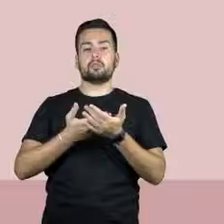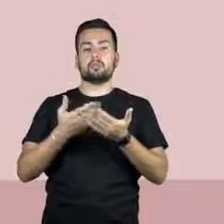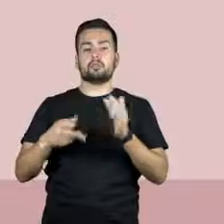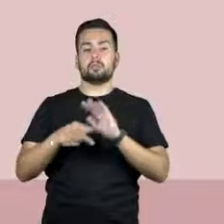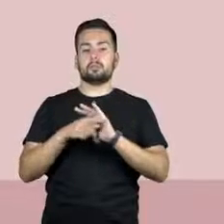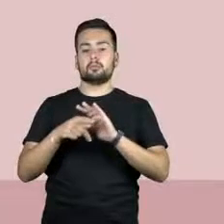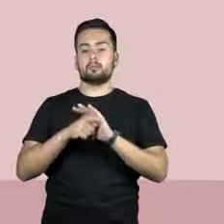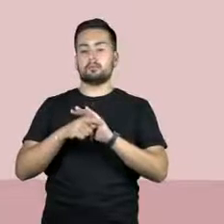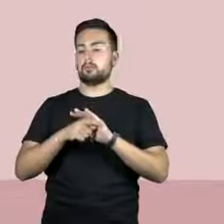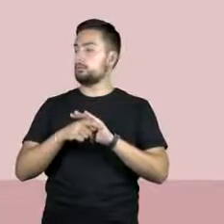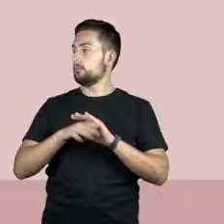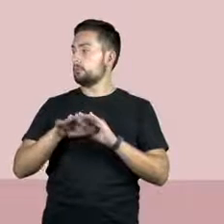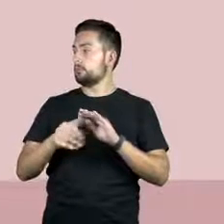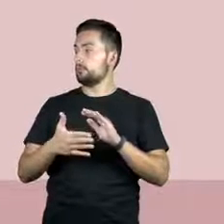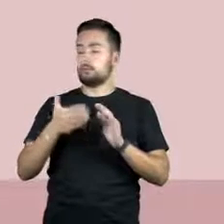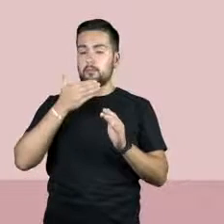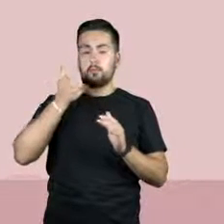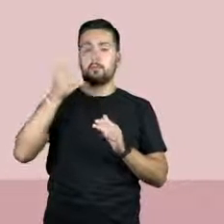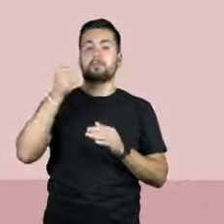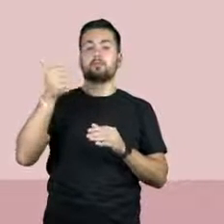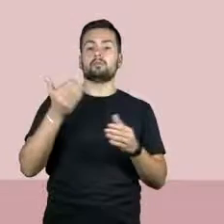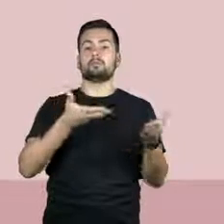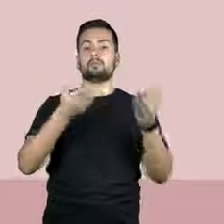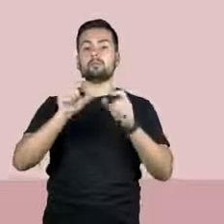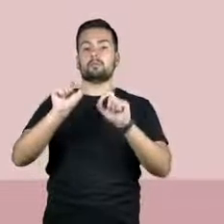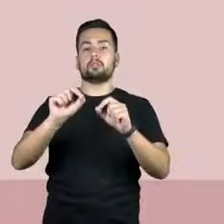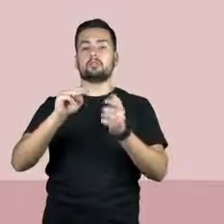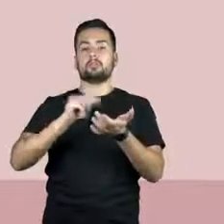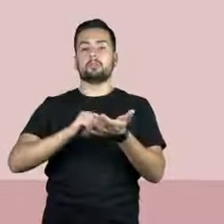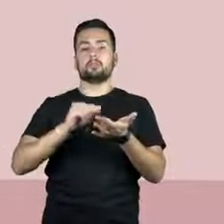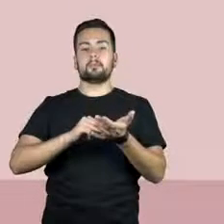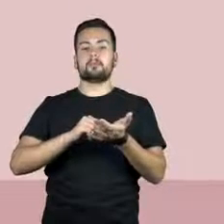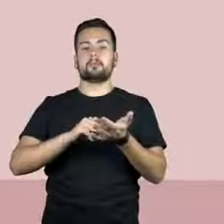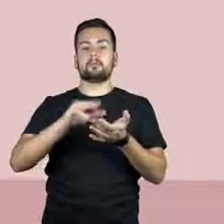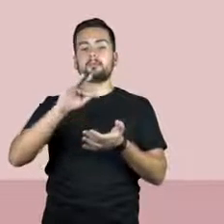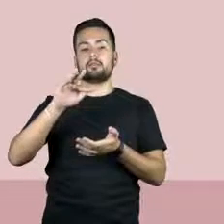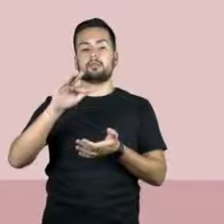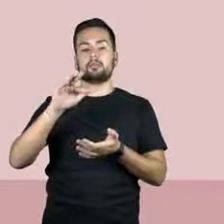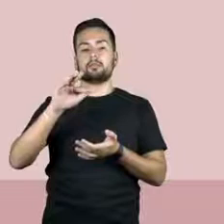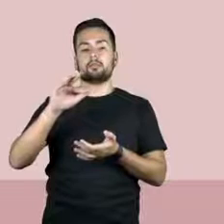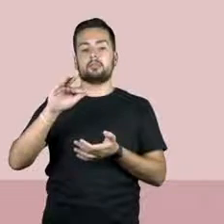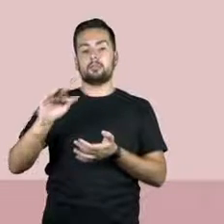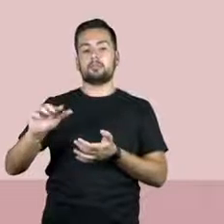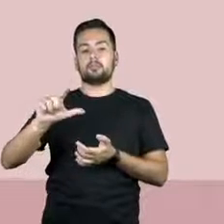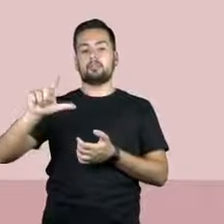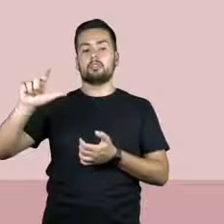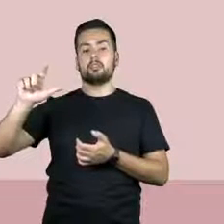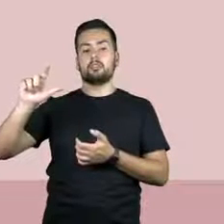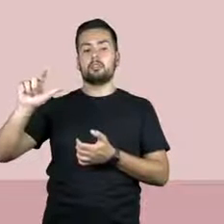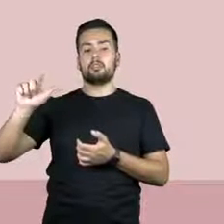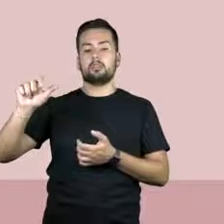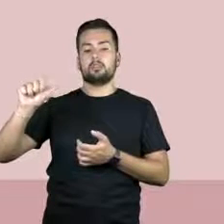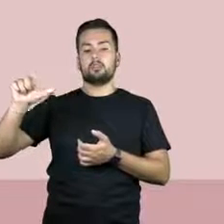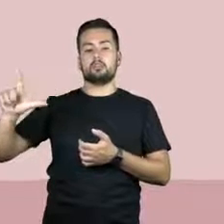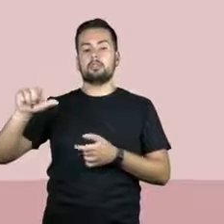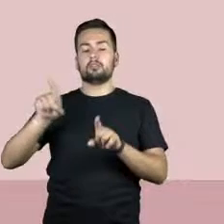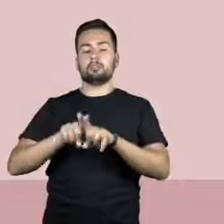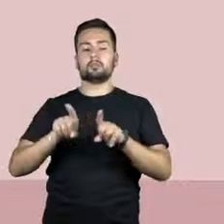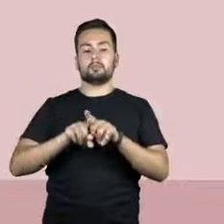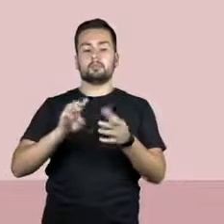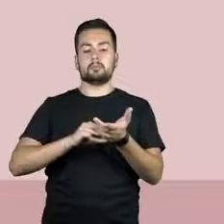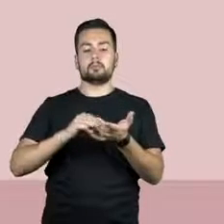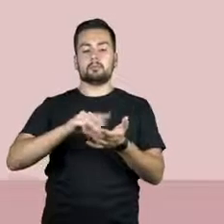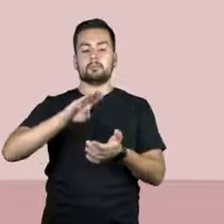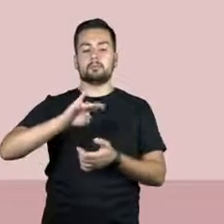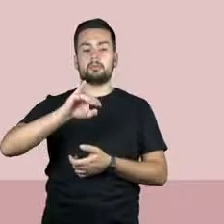e nesse aprimoramento trouxe o que a gente chama de métodos de cálculo. Né? Por exemplo, um método muito utilizado de Bishop, né, que aí é muito chamado